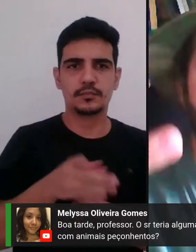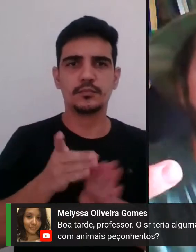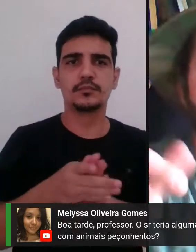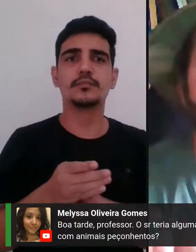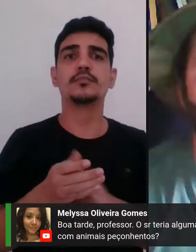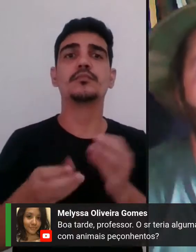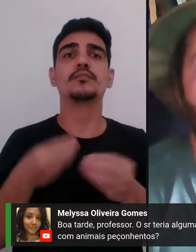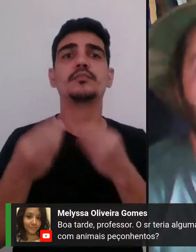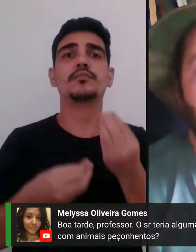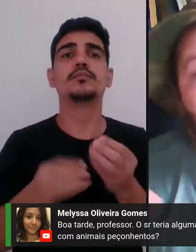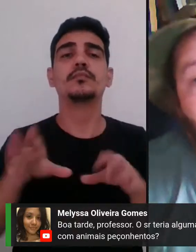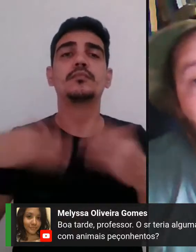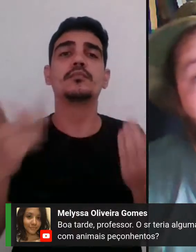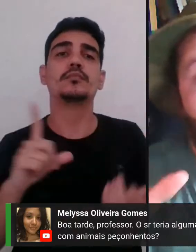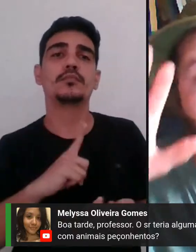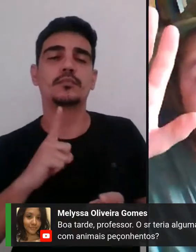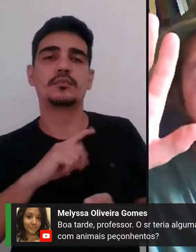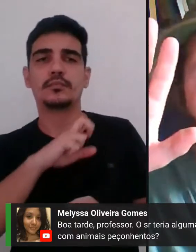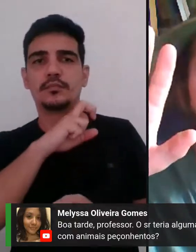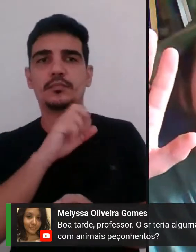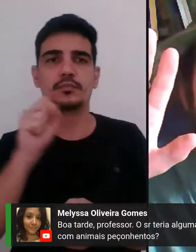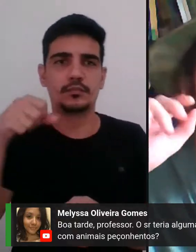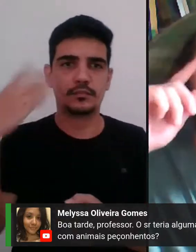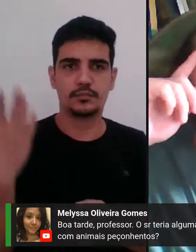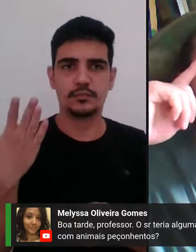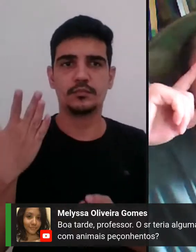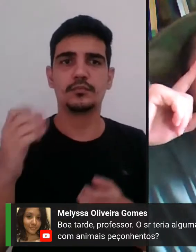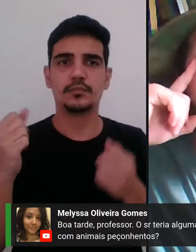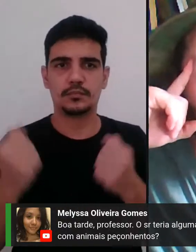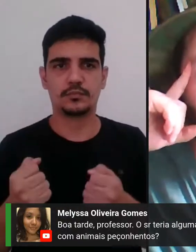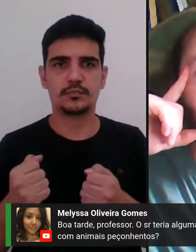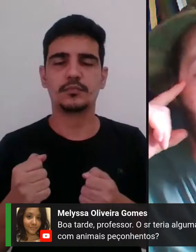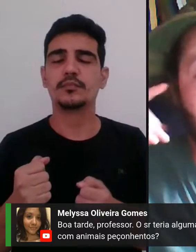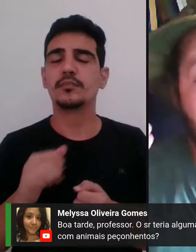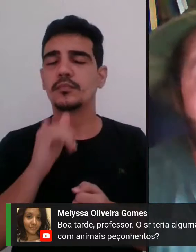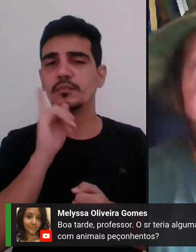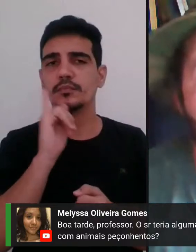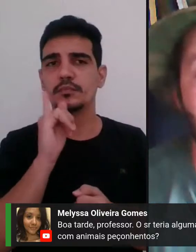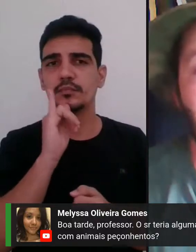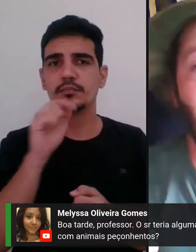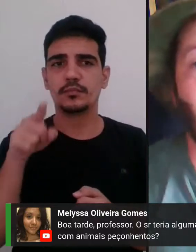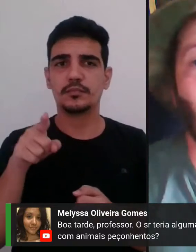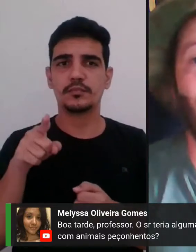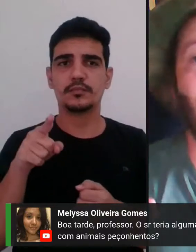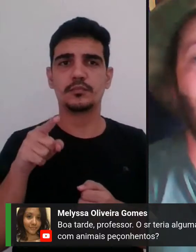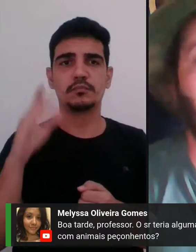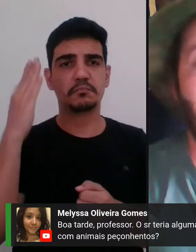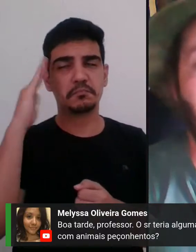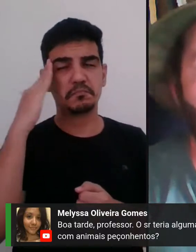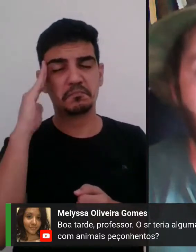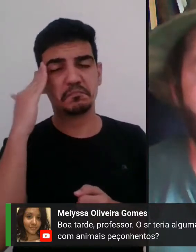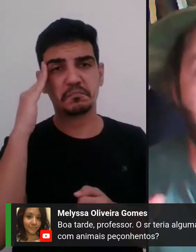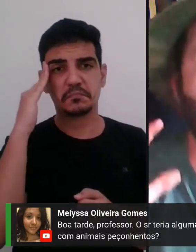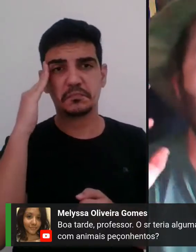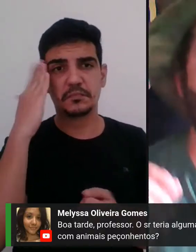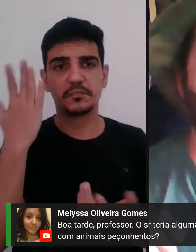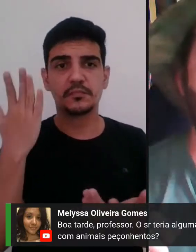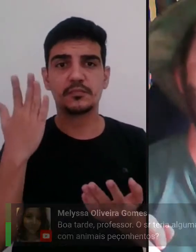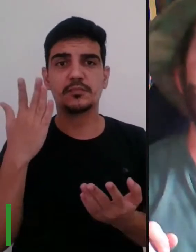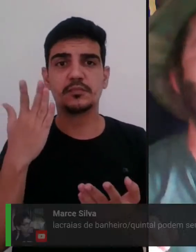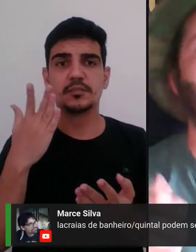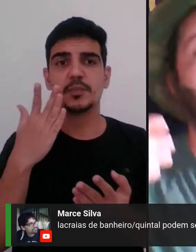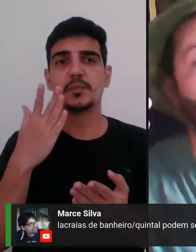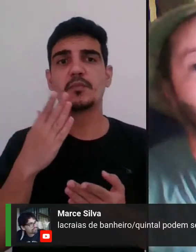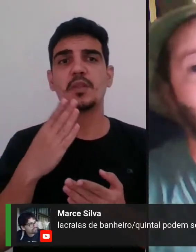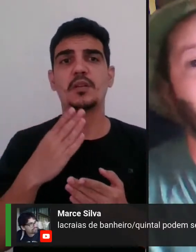acidente e os cuidados. Porque às vezes, ó, vamos supor, você acha que é uma falsa